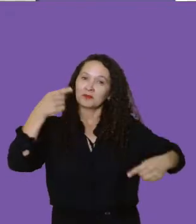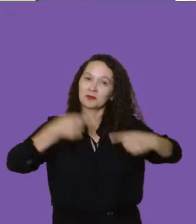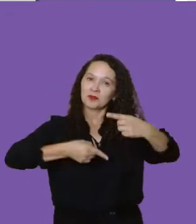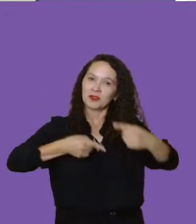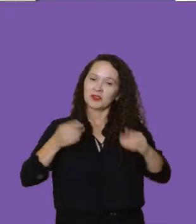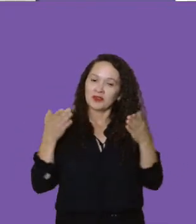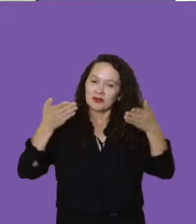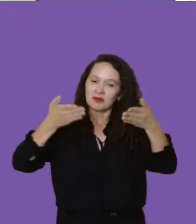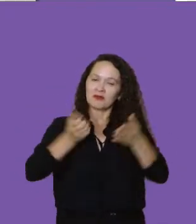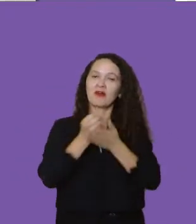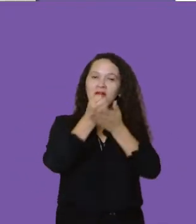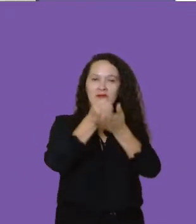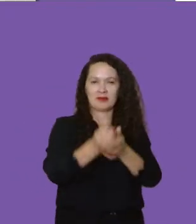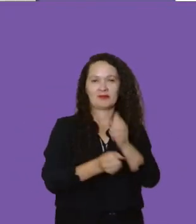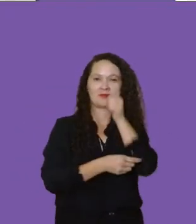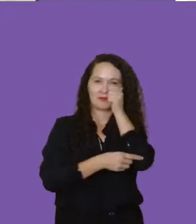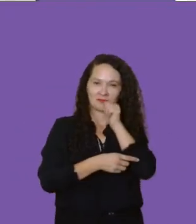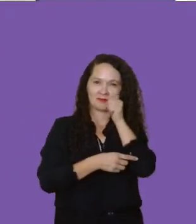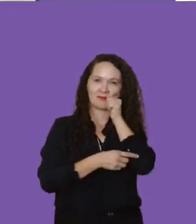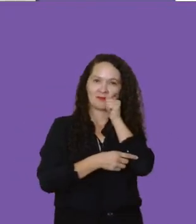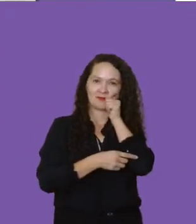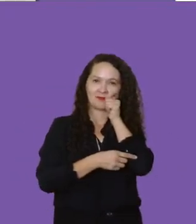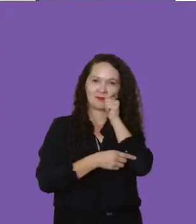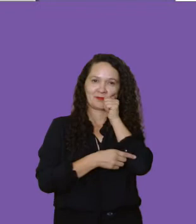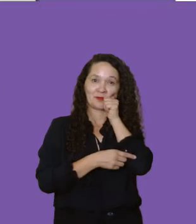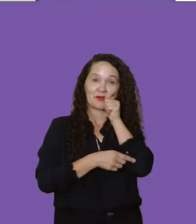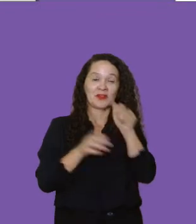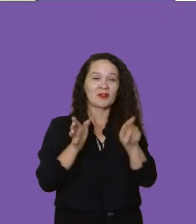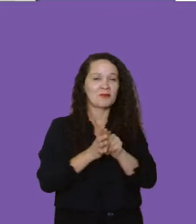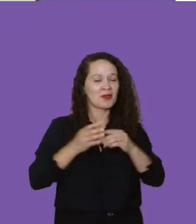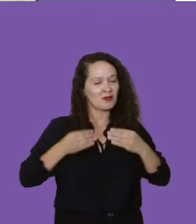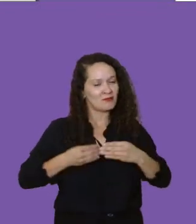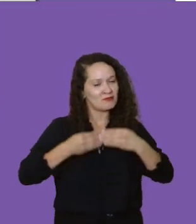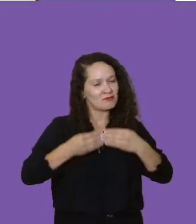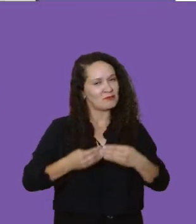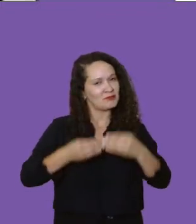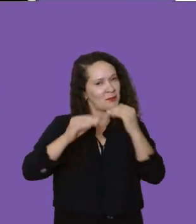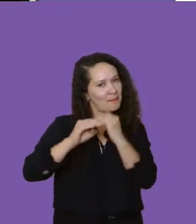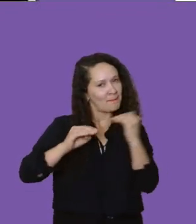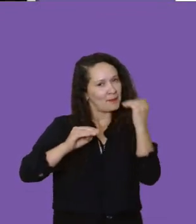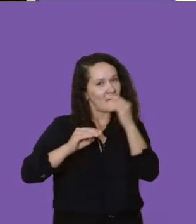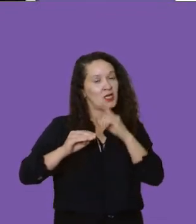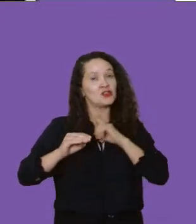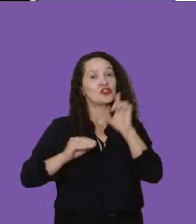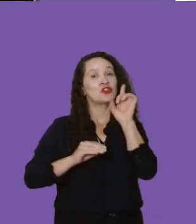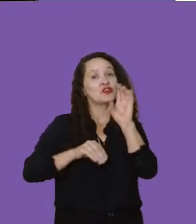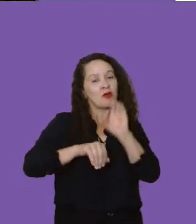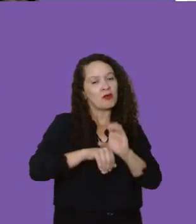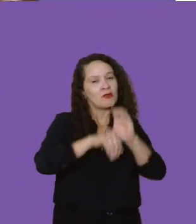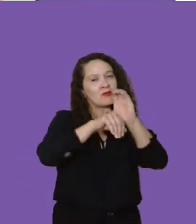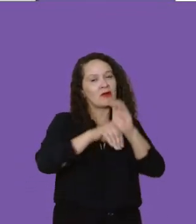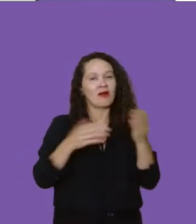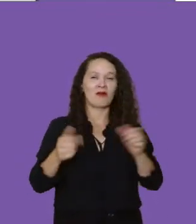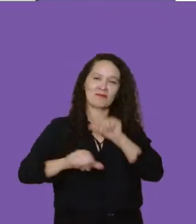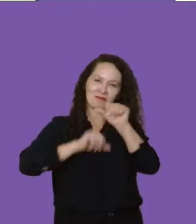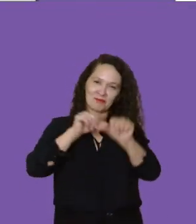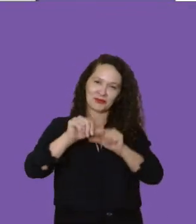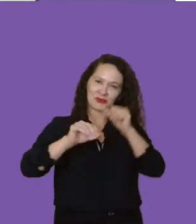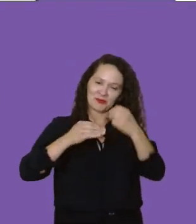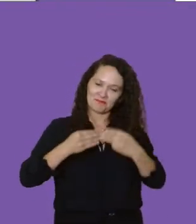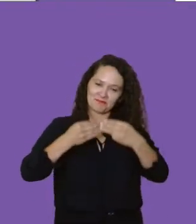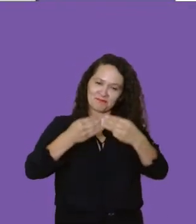mulheres, com status de ministério. Existia um conselho. E